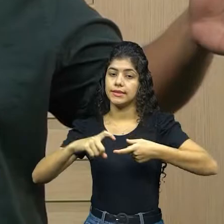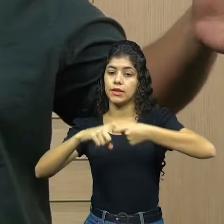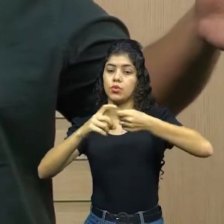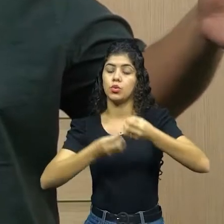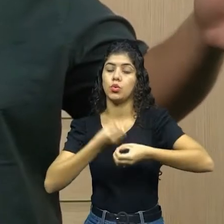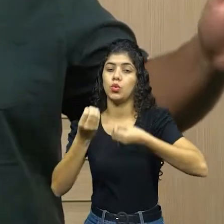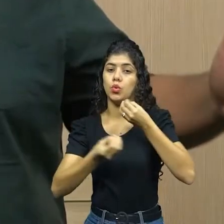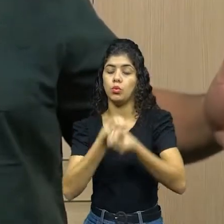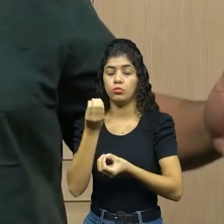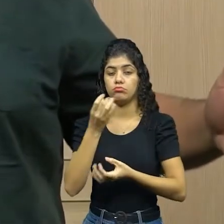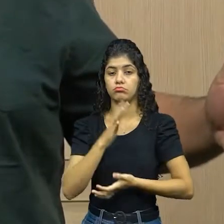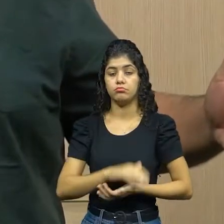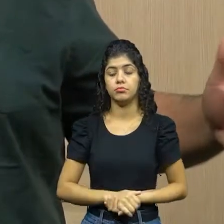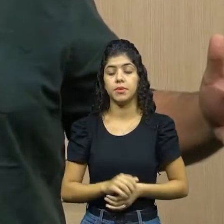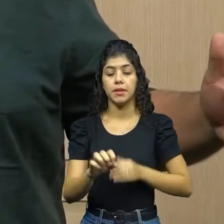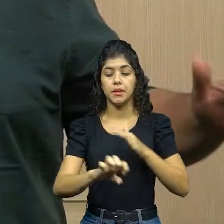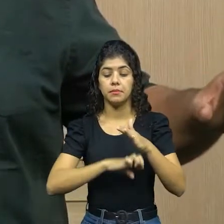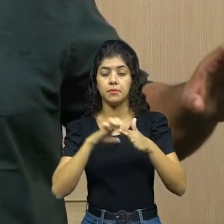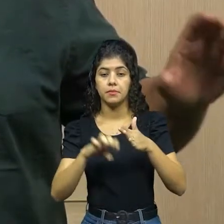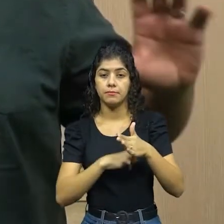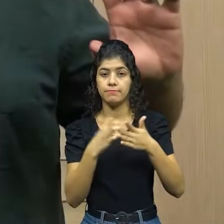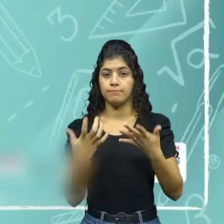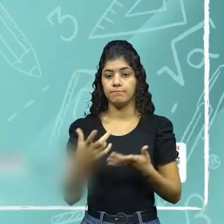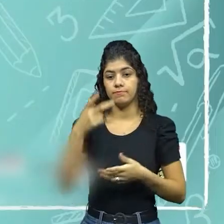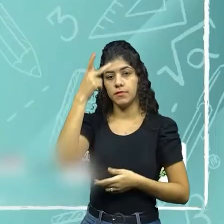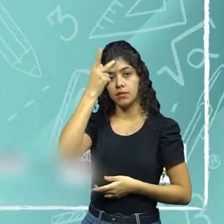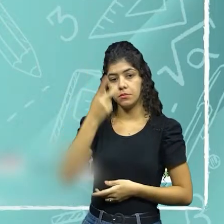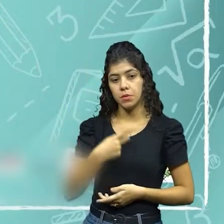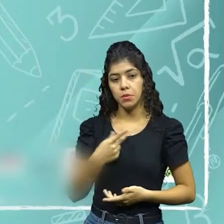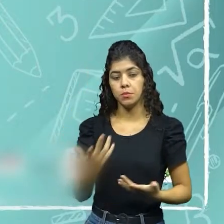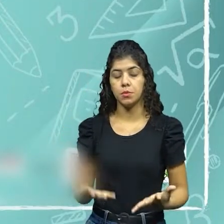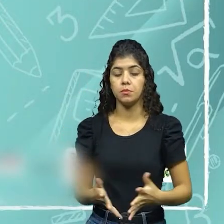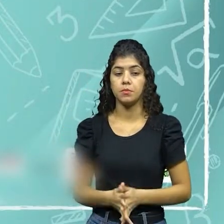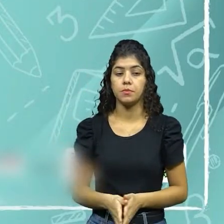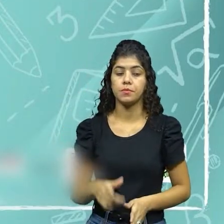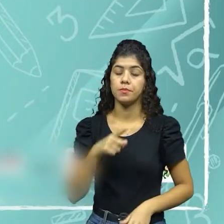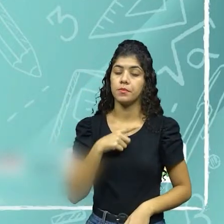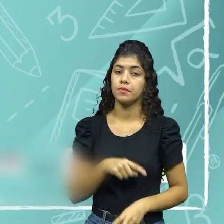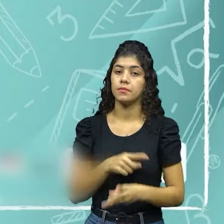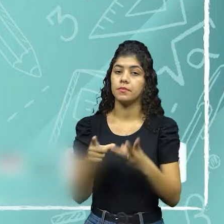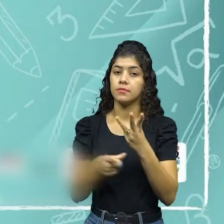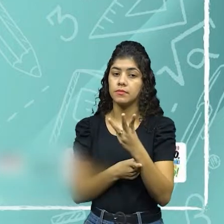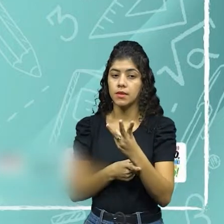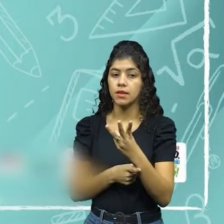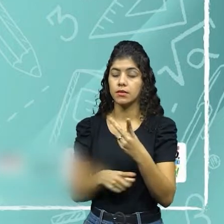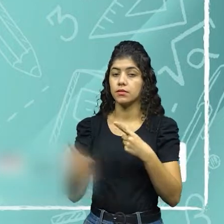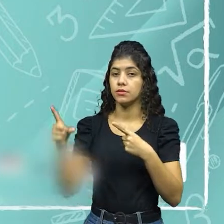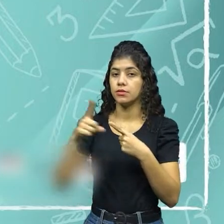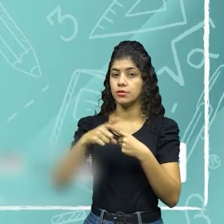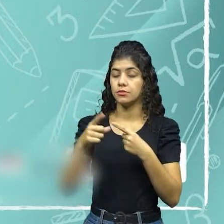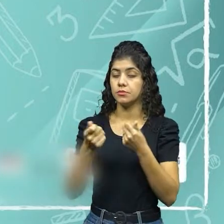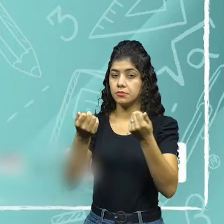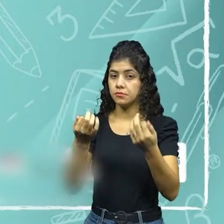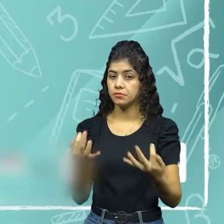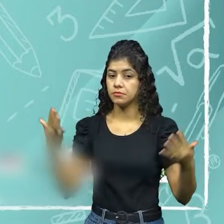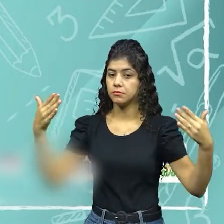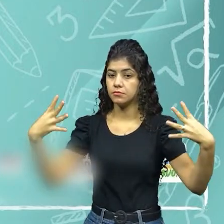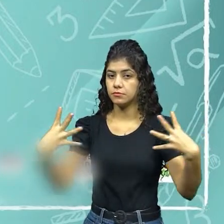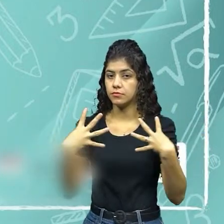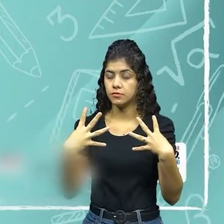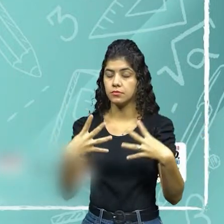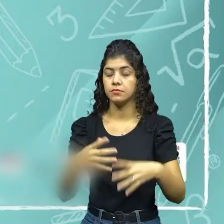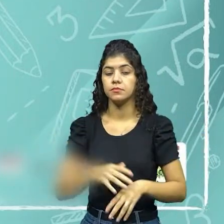vai se conectar entre ele e a empresa. Nós temos 3 tipos de canais e eu quero que você